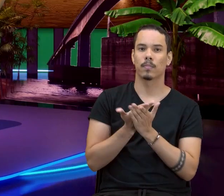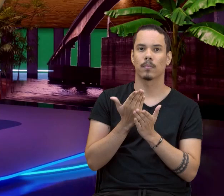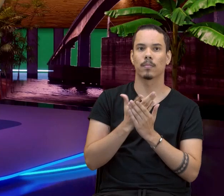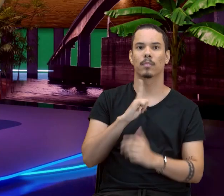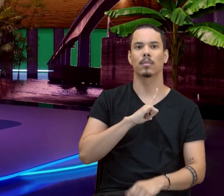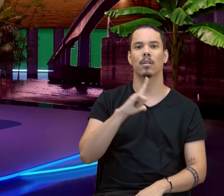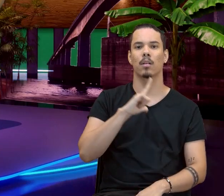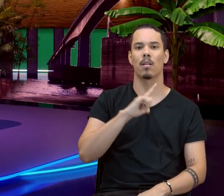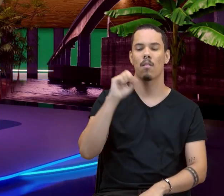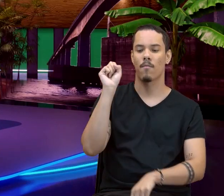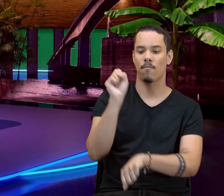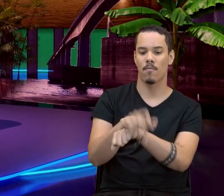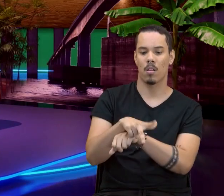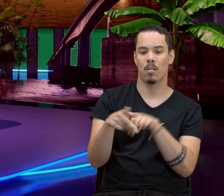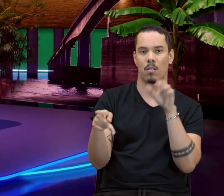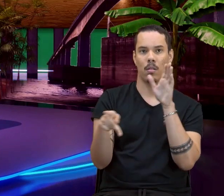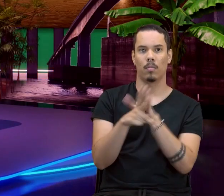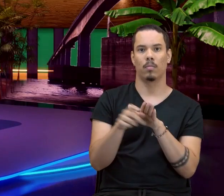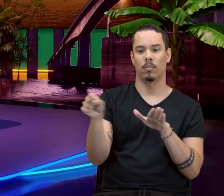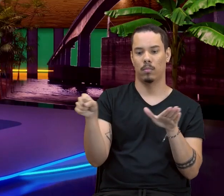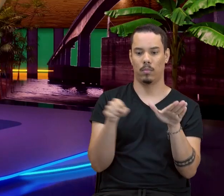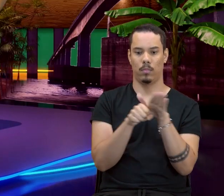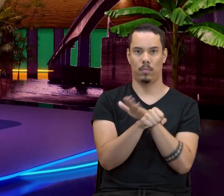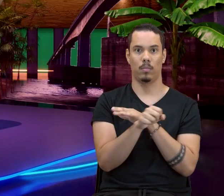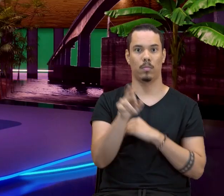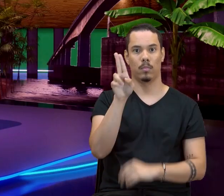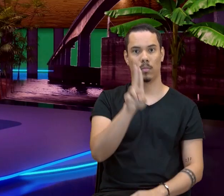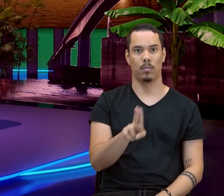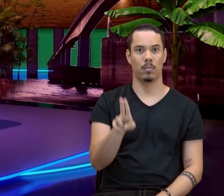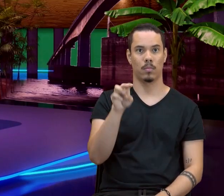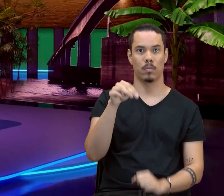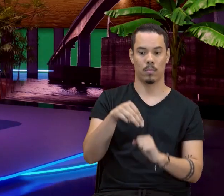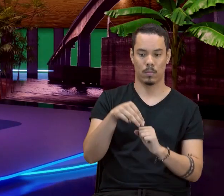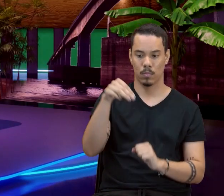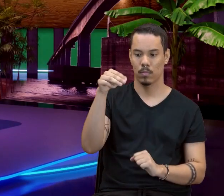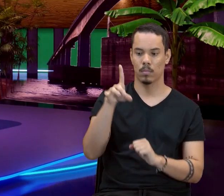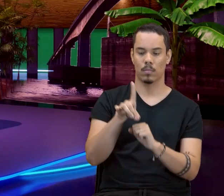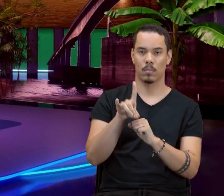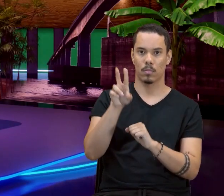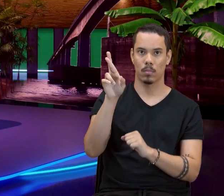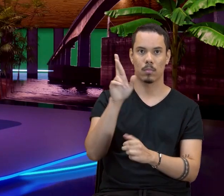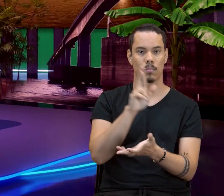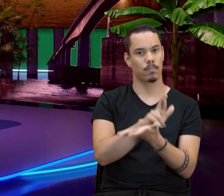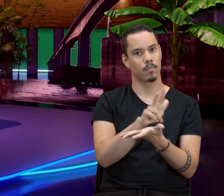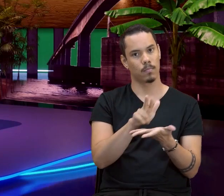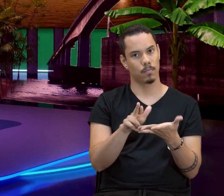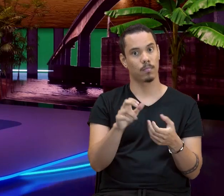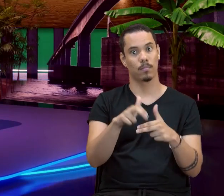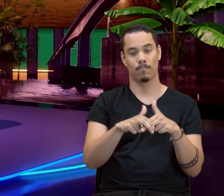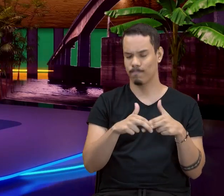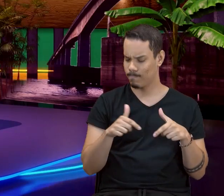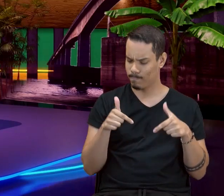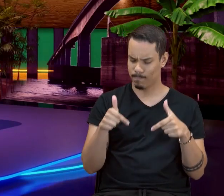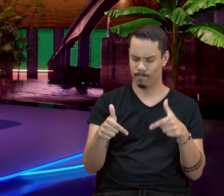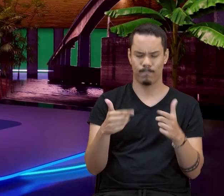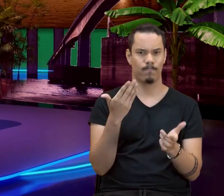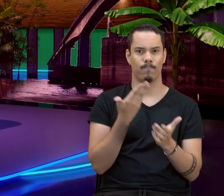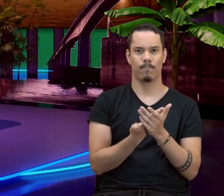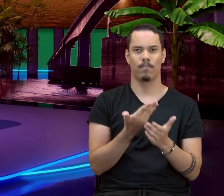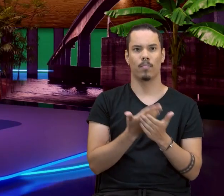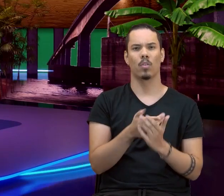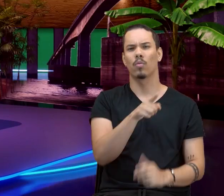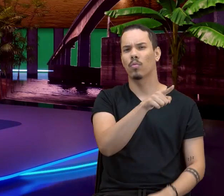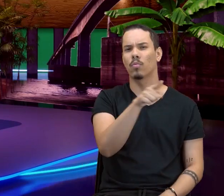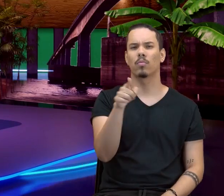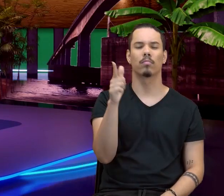é porcentagem de estudo para universidades, para mestrado. Então, ó, bola para frente, estudar, que você com